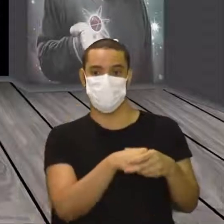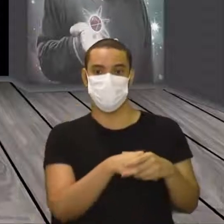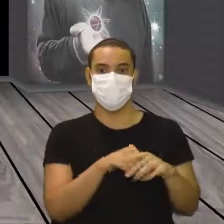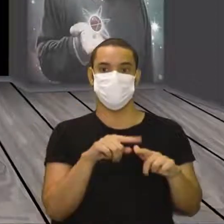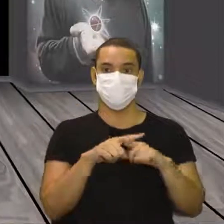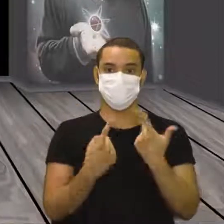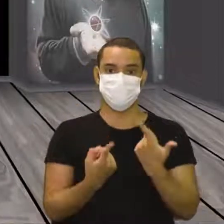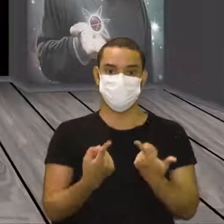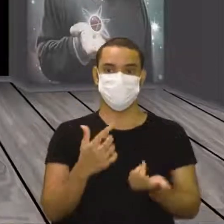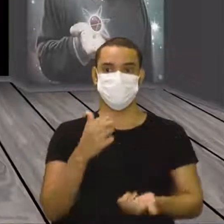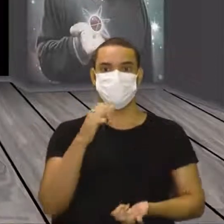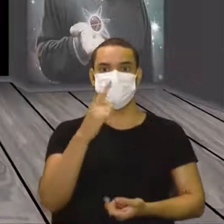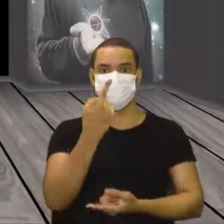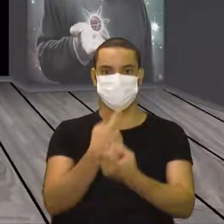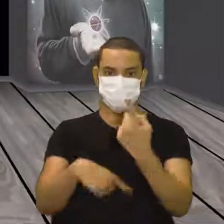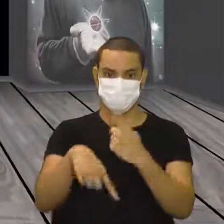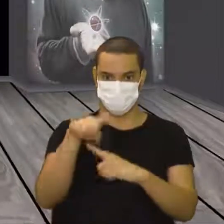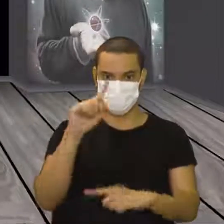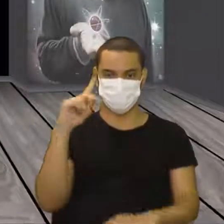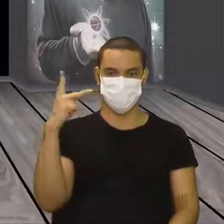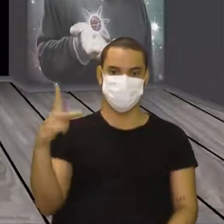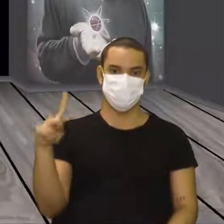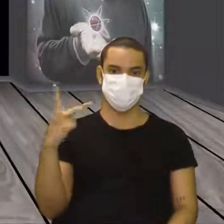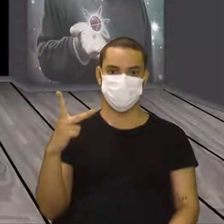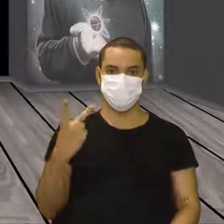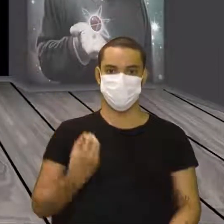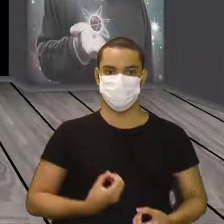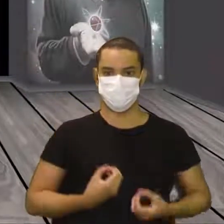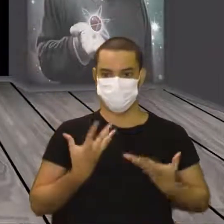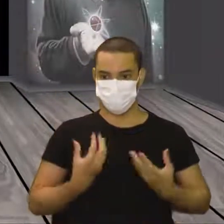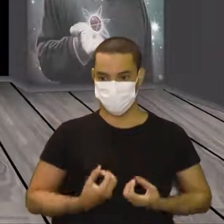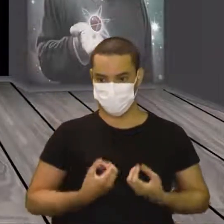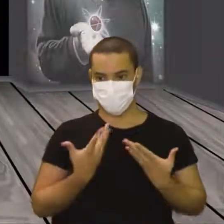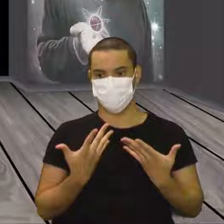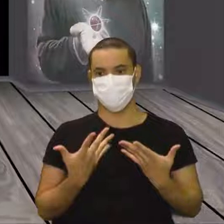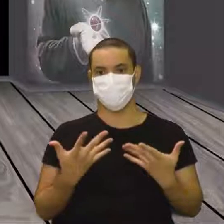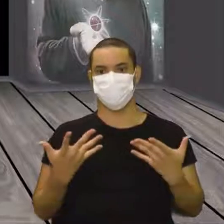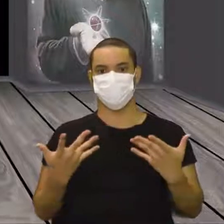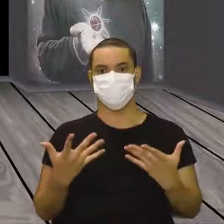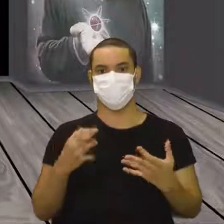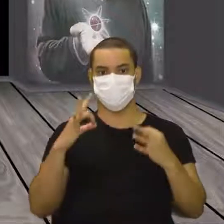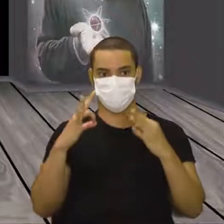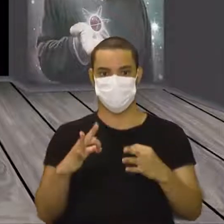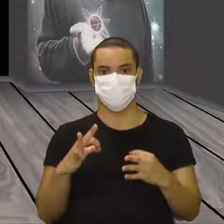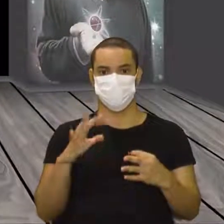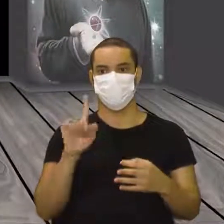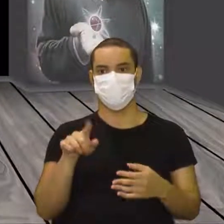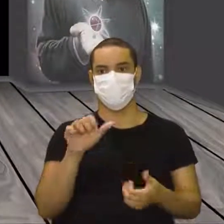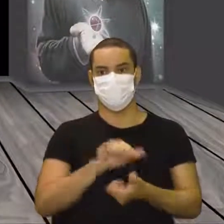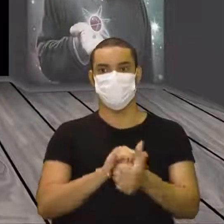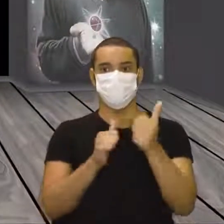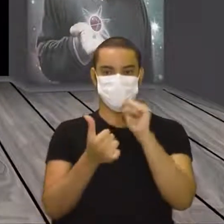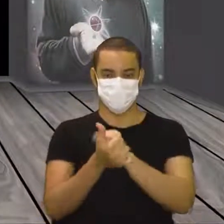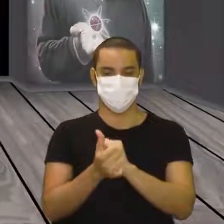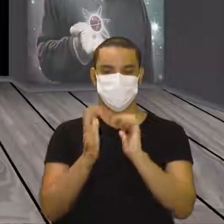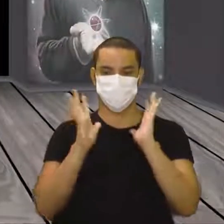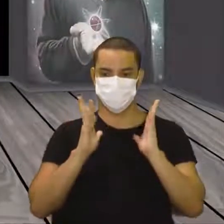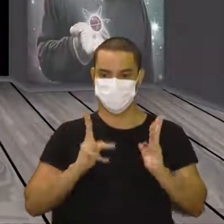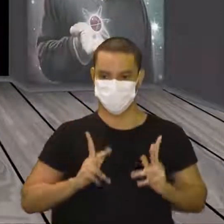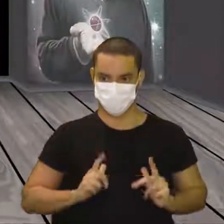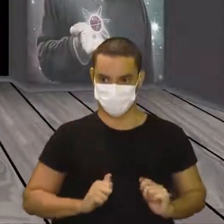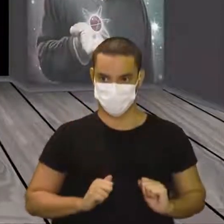a transformação dela, a produção, mas o certo é transformação, ela é limpa.